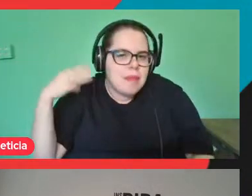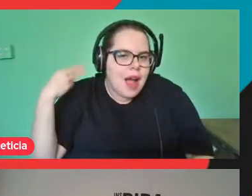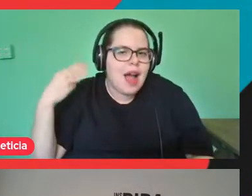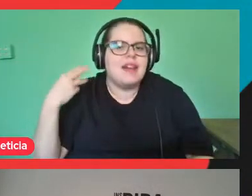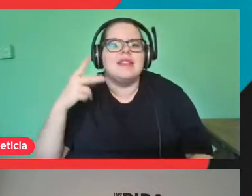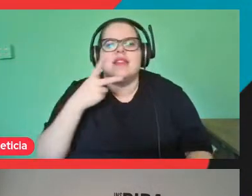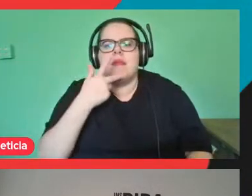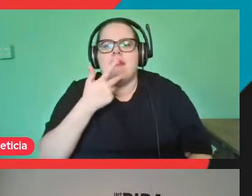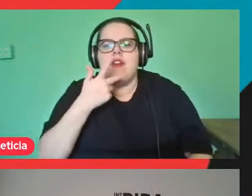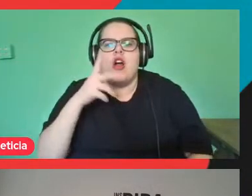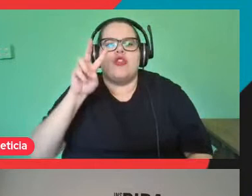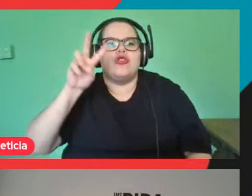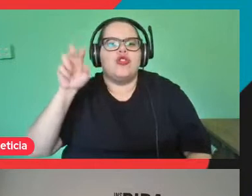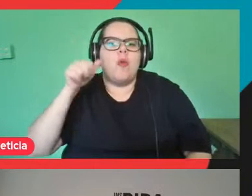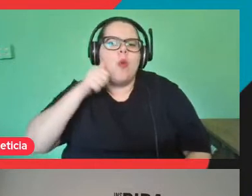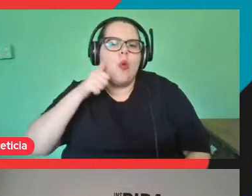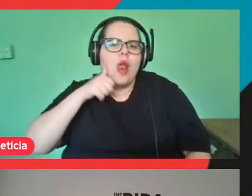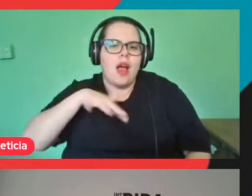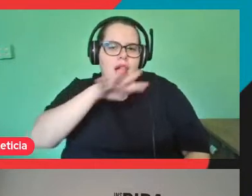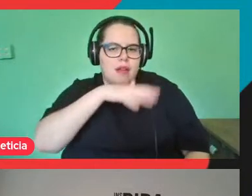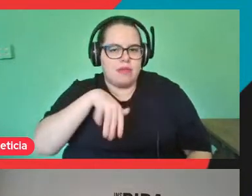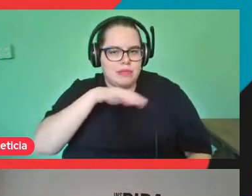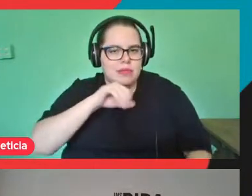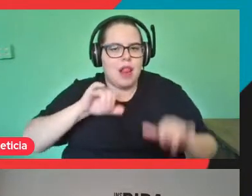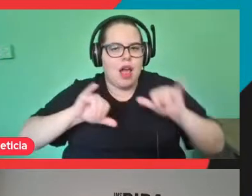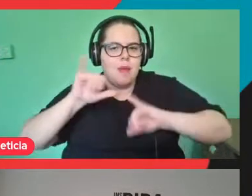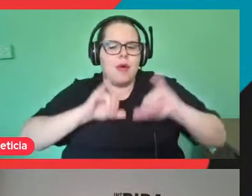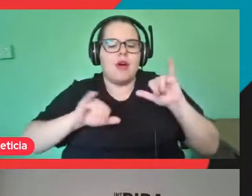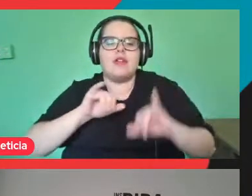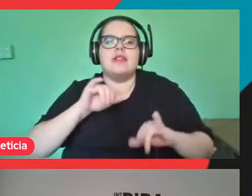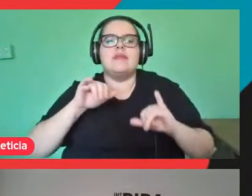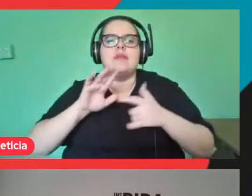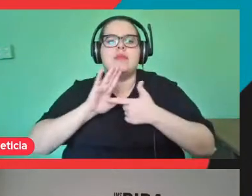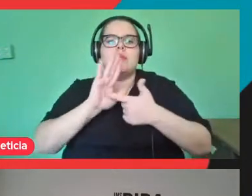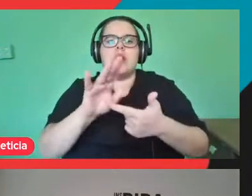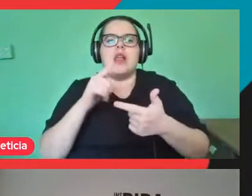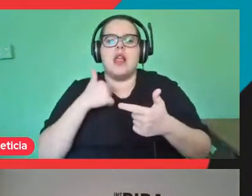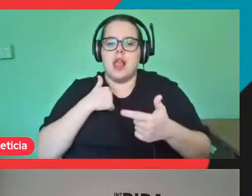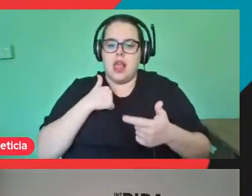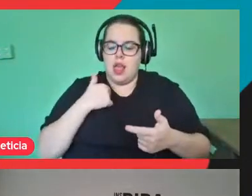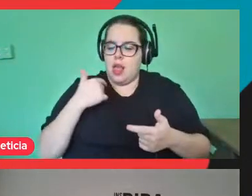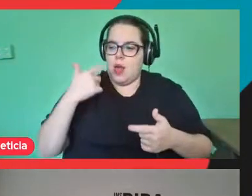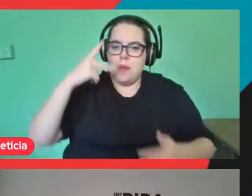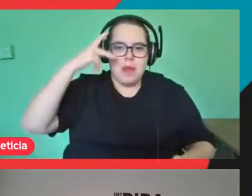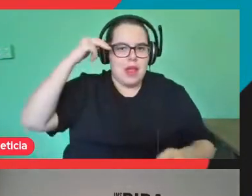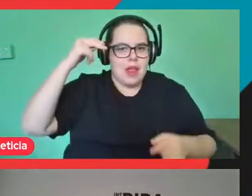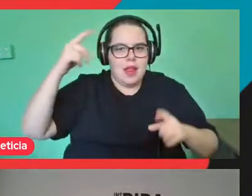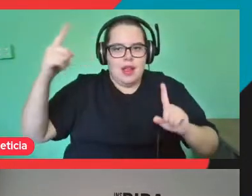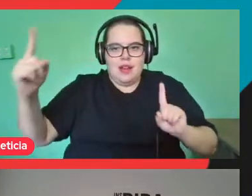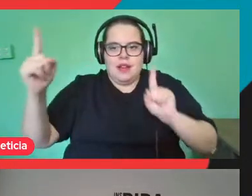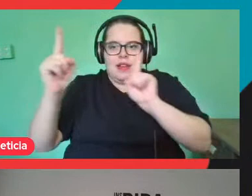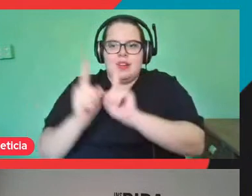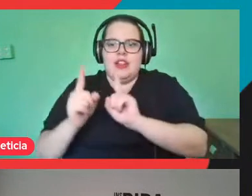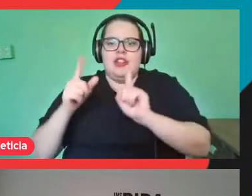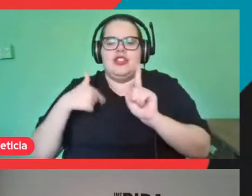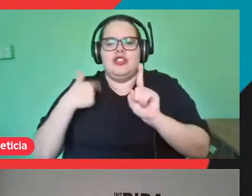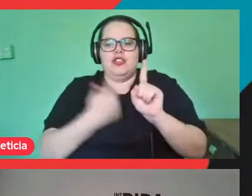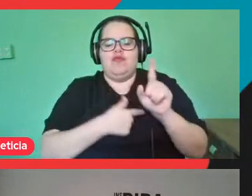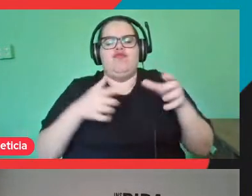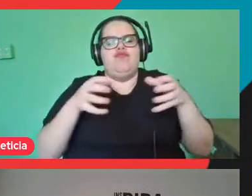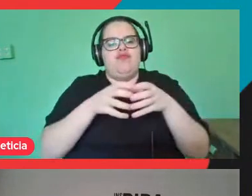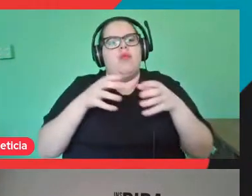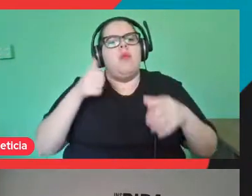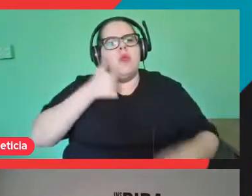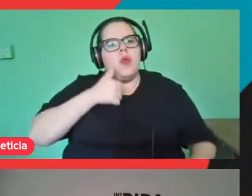do laboratório. E foi durante essa ação afirmativa que eu e a Pri, a gente se encontrou, nós fazíamos parte desse